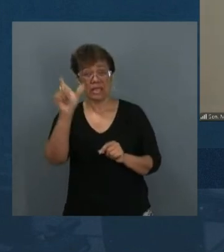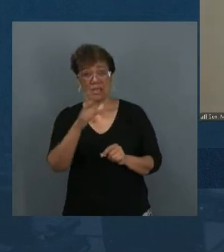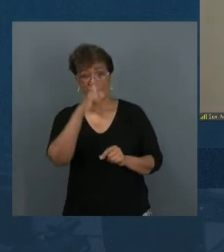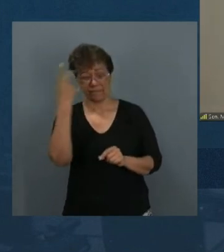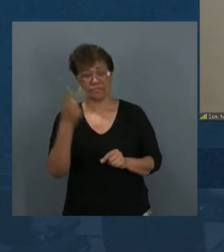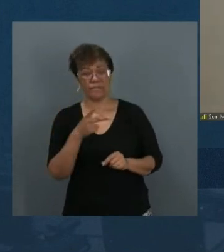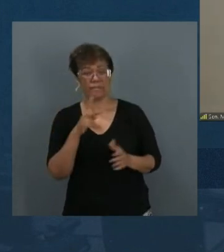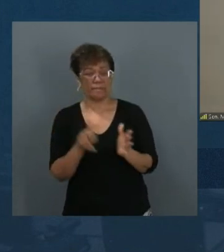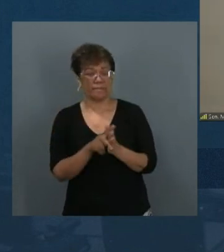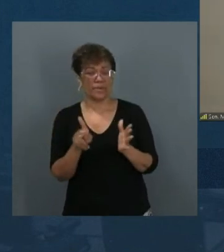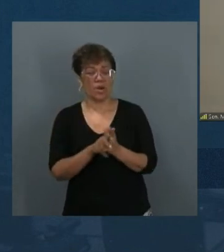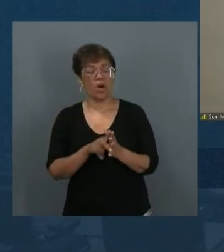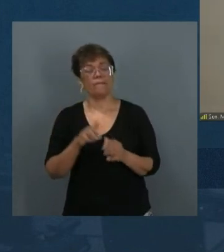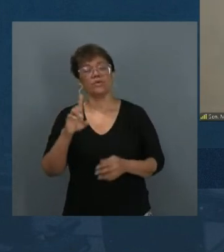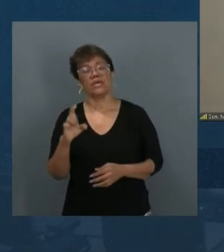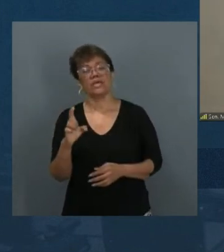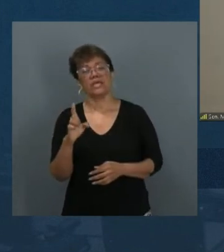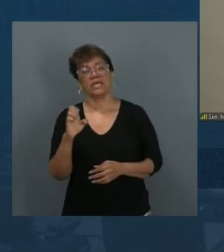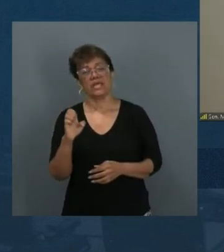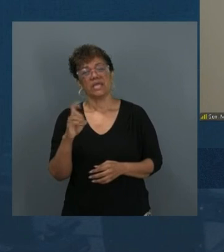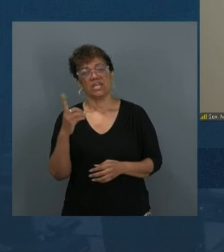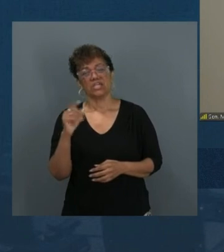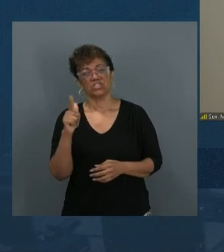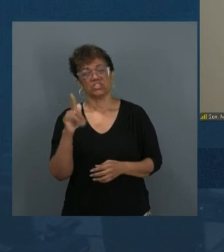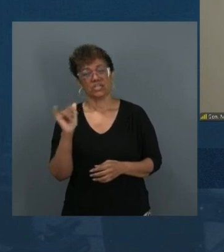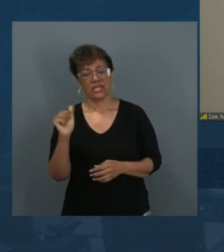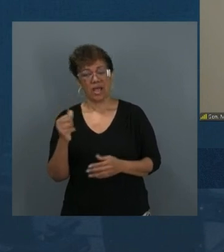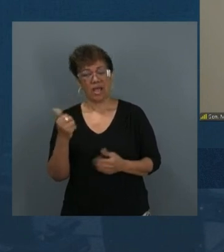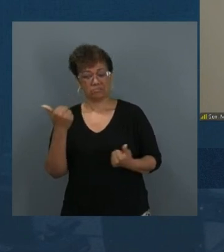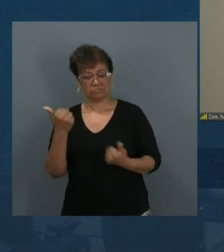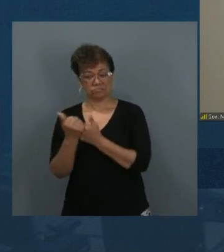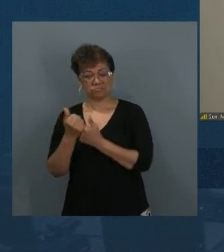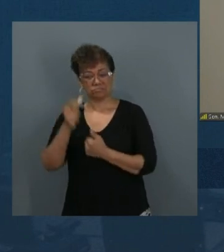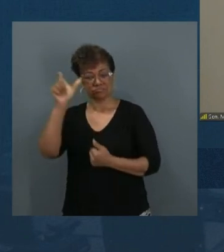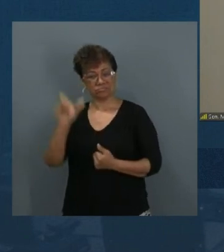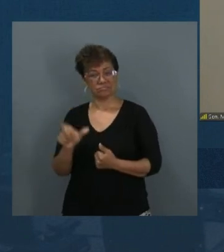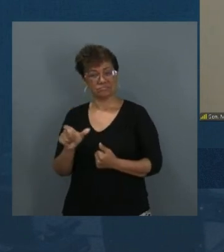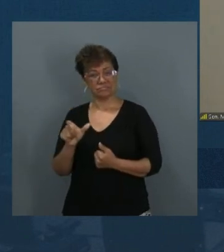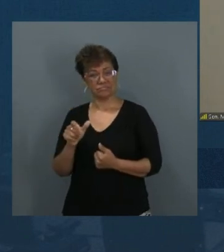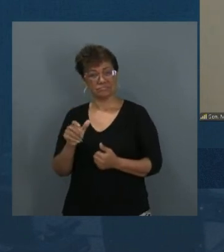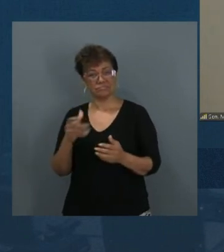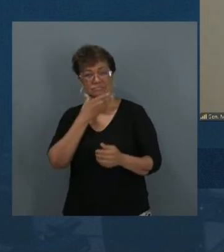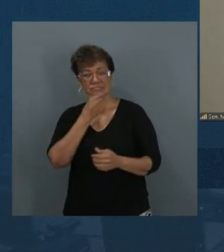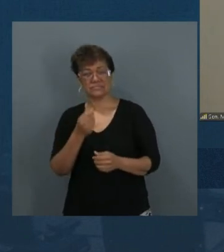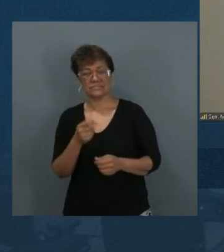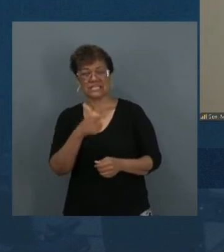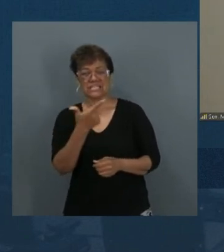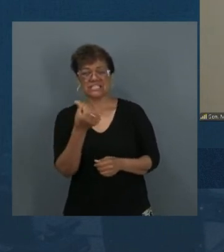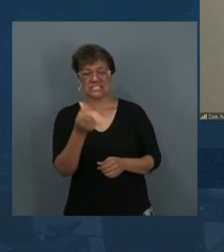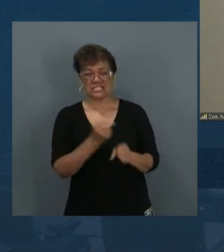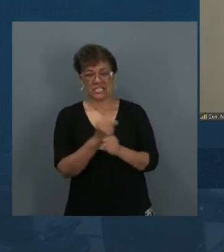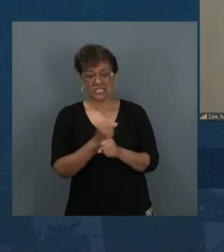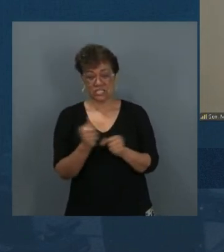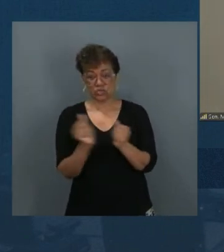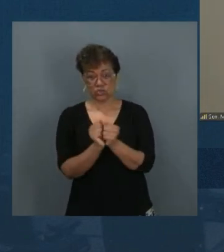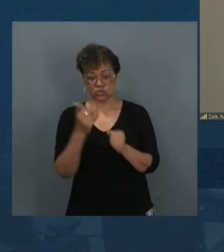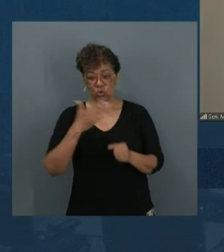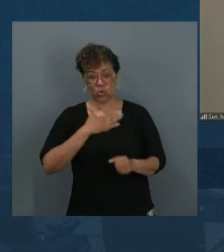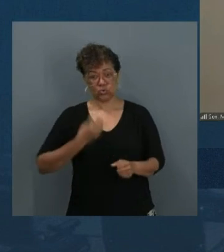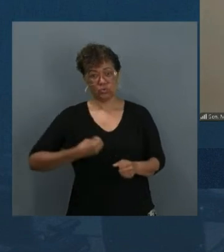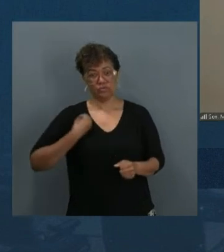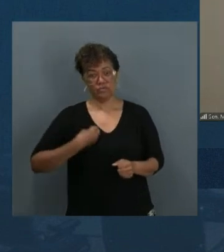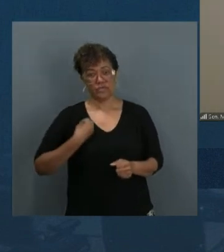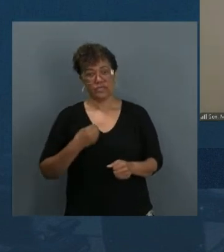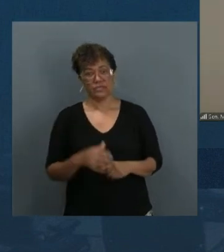Edgar, o Didi, o meu assessor que está comigo, vai fazer 16 anos. Vem cá,